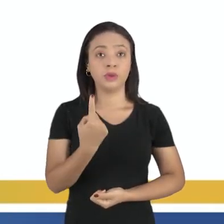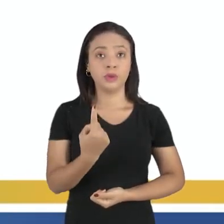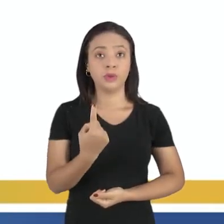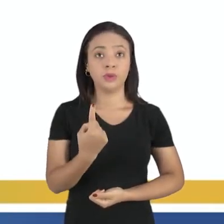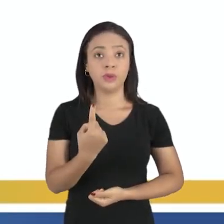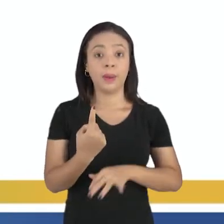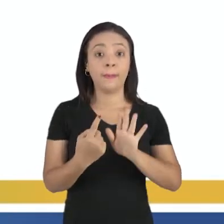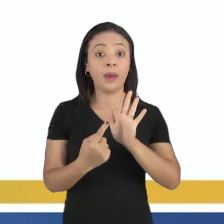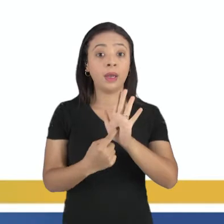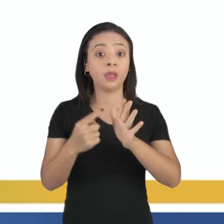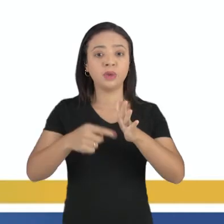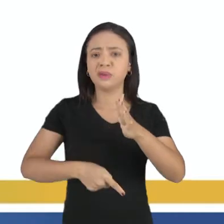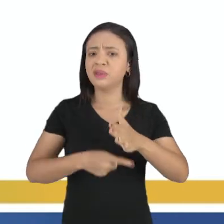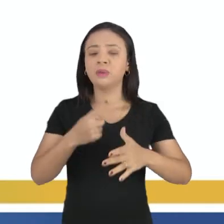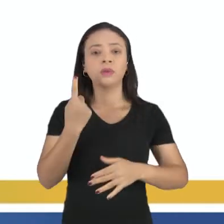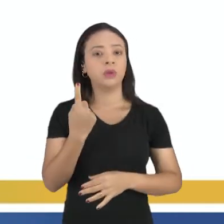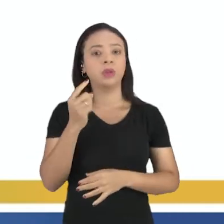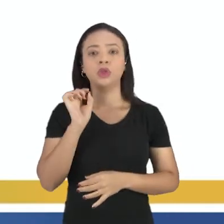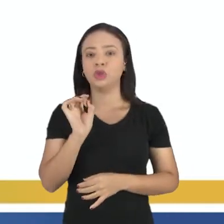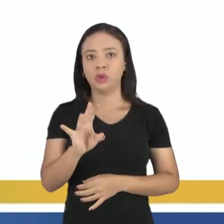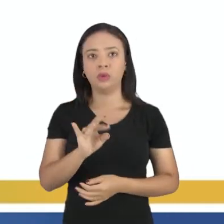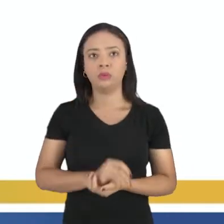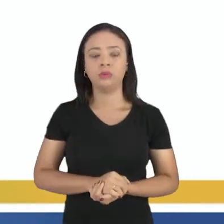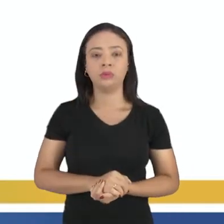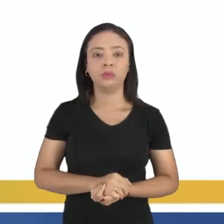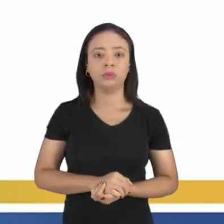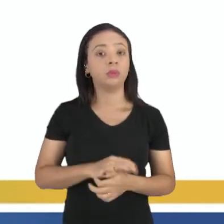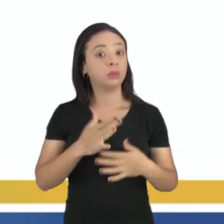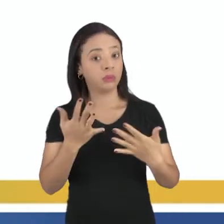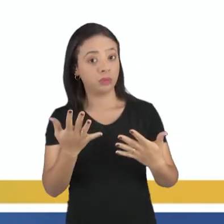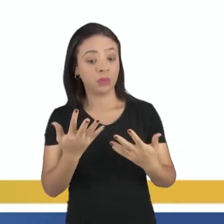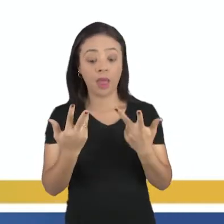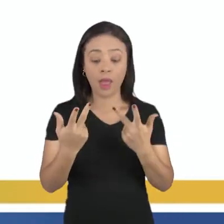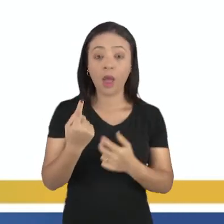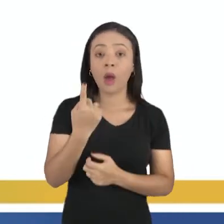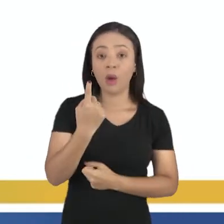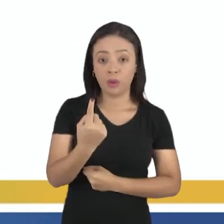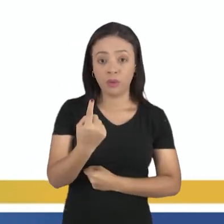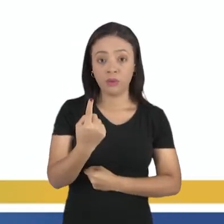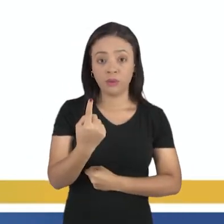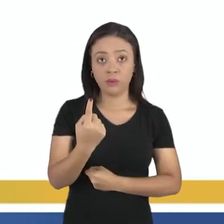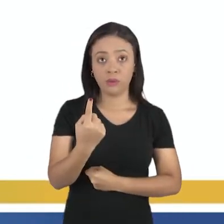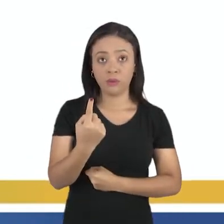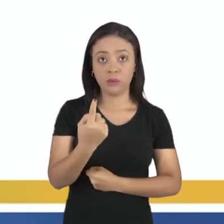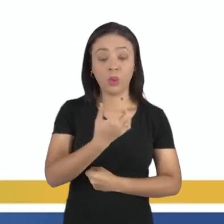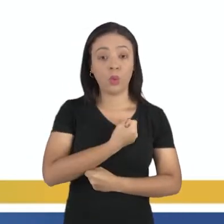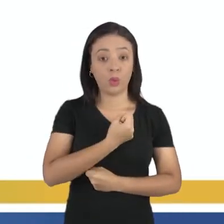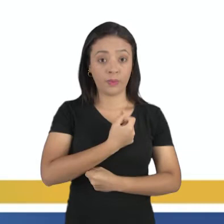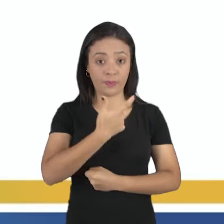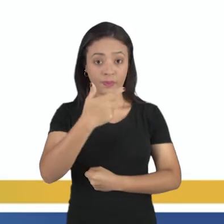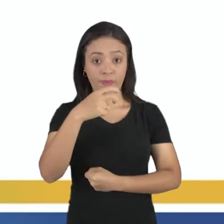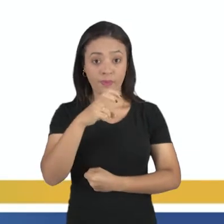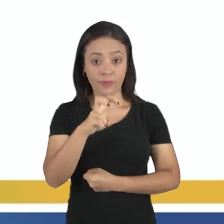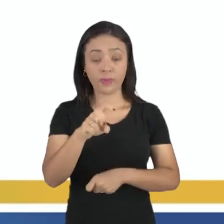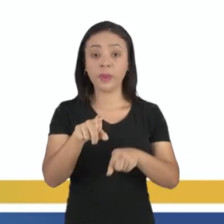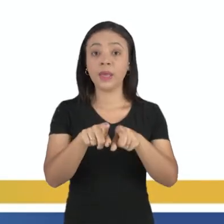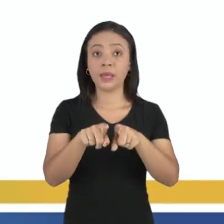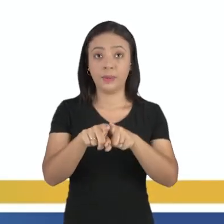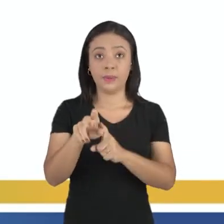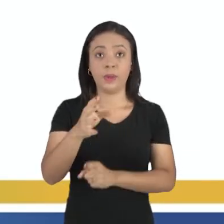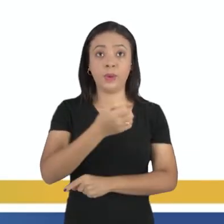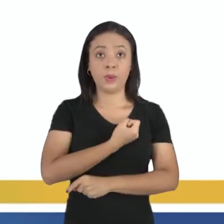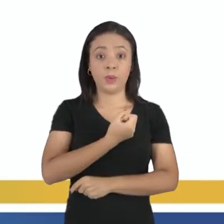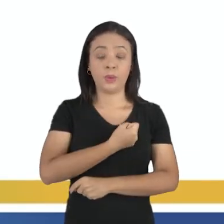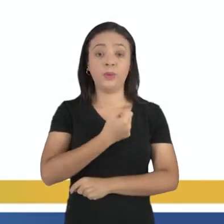repete apenas uma vez, então temos uma frequência absoluta igual a 1, assim como o número 25 e também o